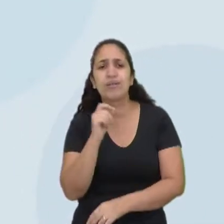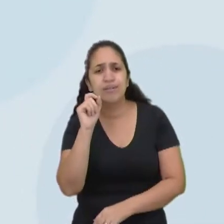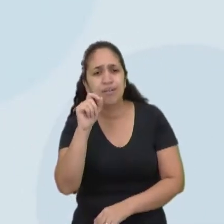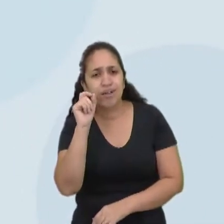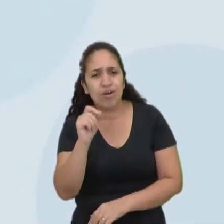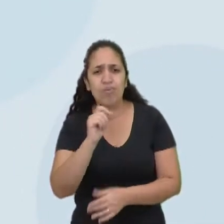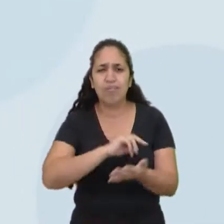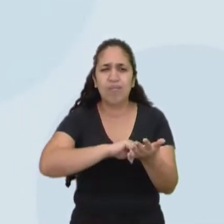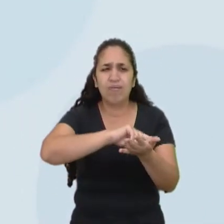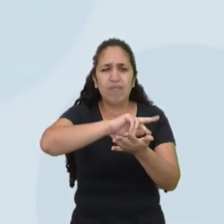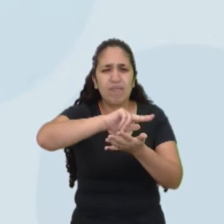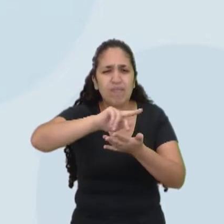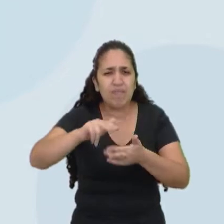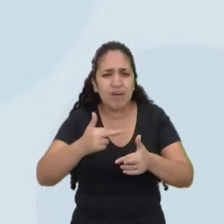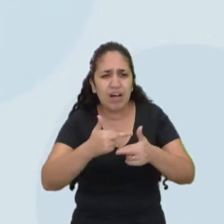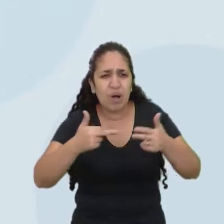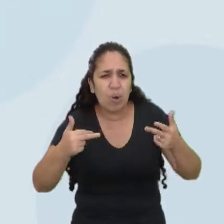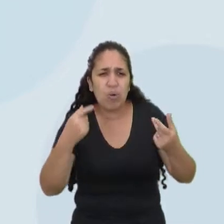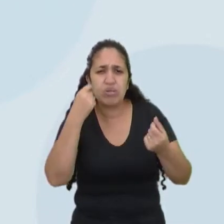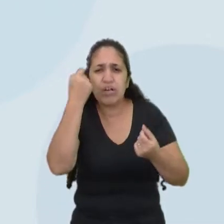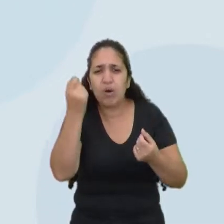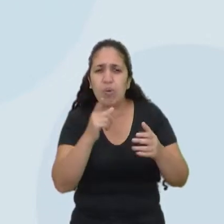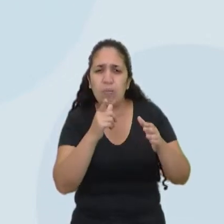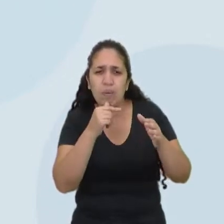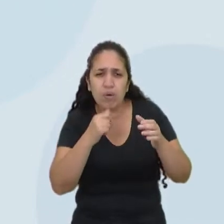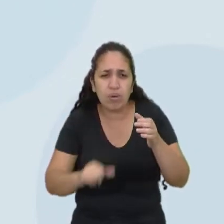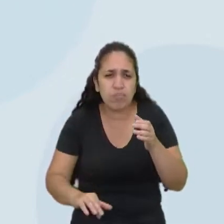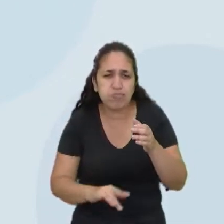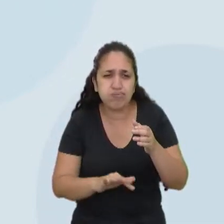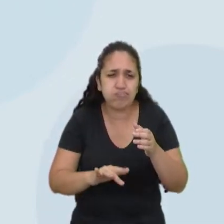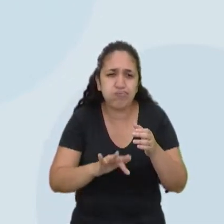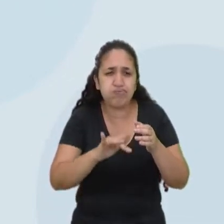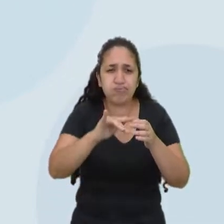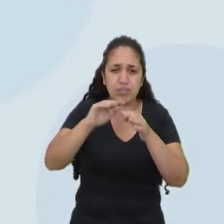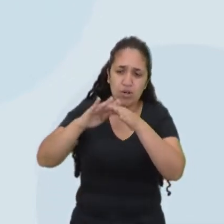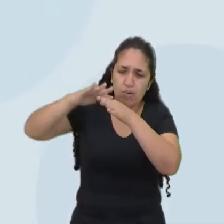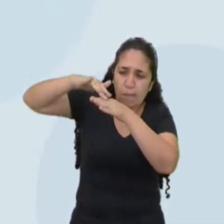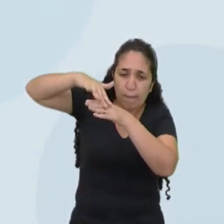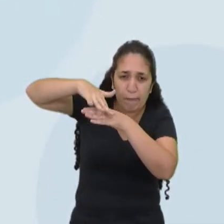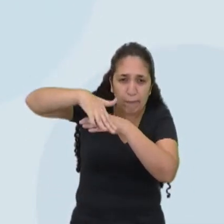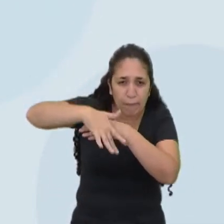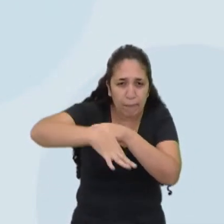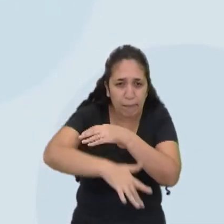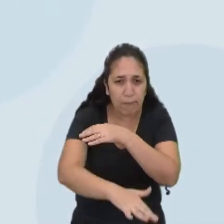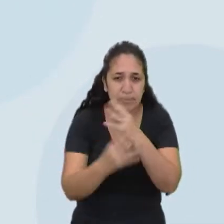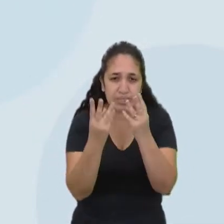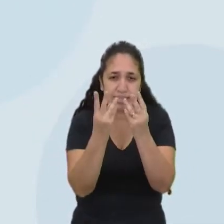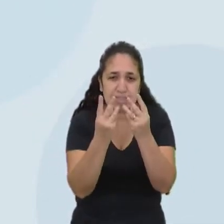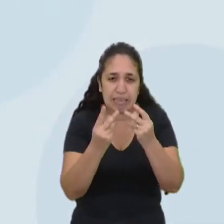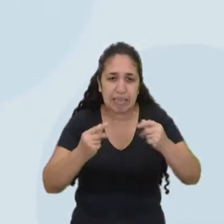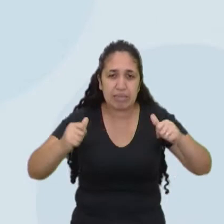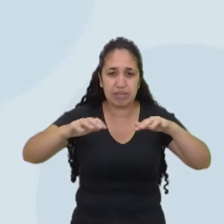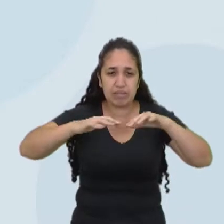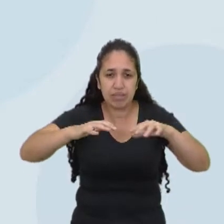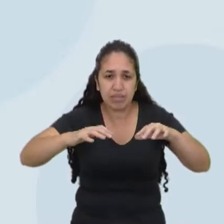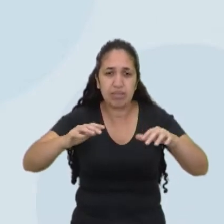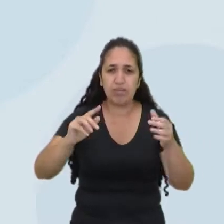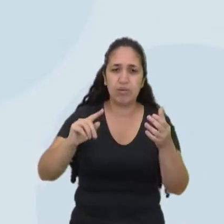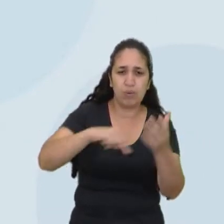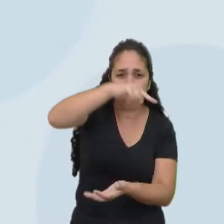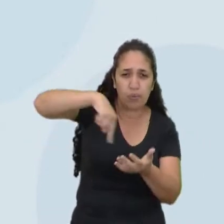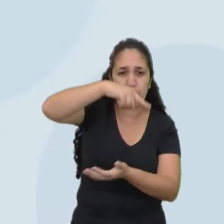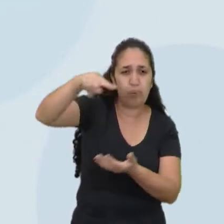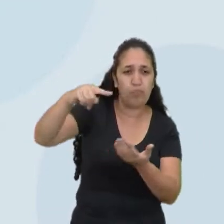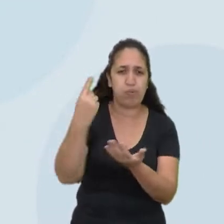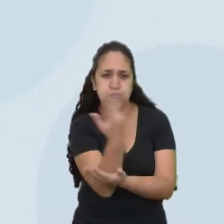por diversos fenômenos, como inundações, escorregamentos, erosão, terremotos, tornados,